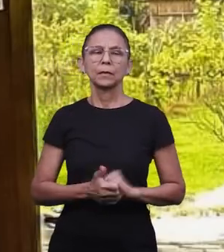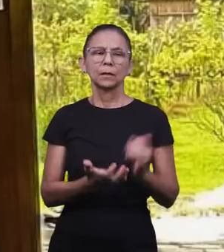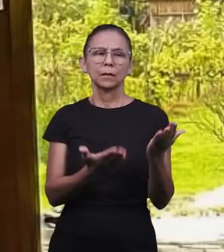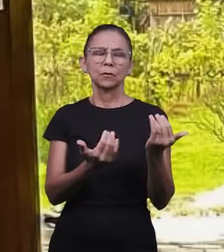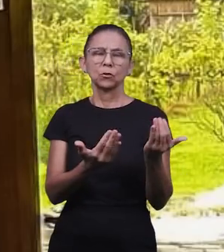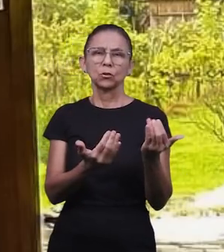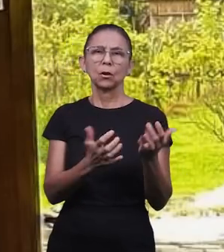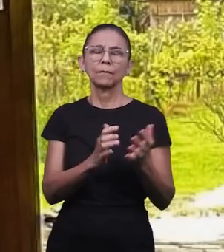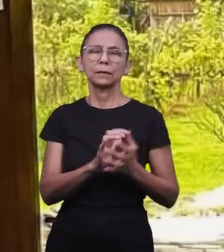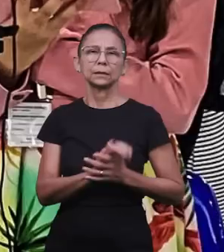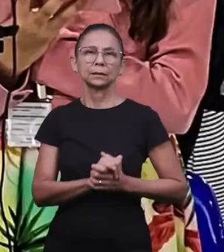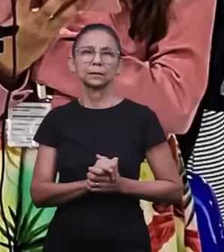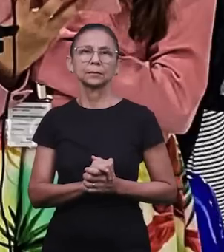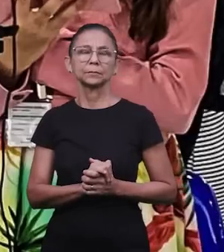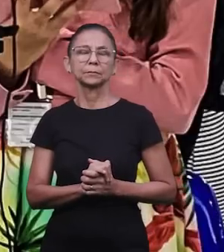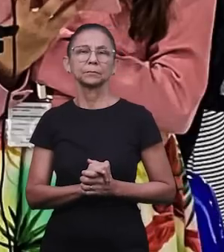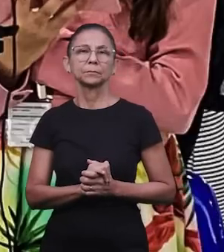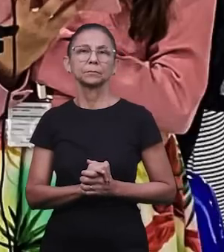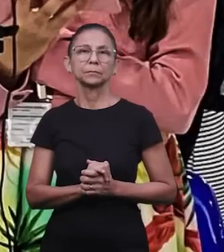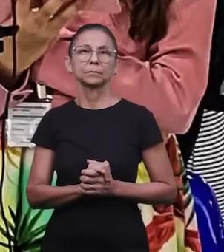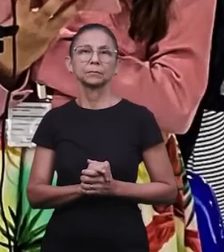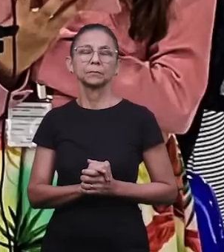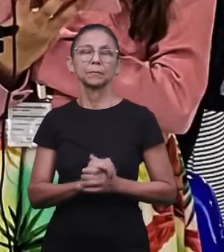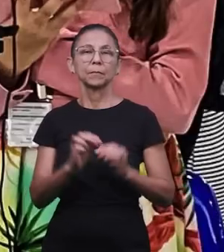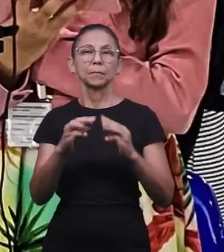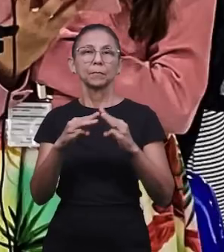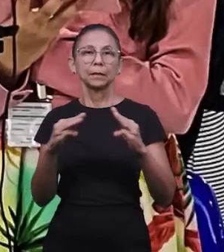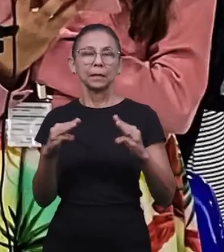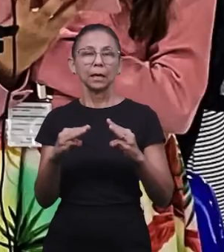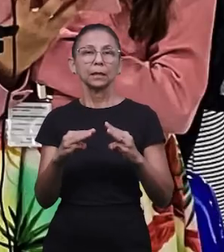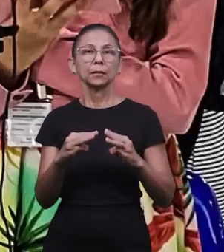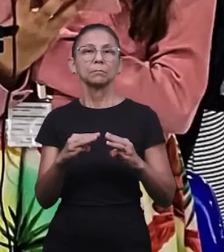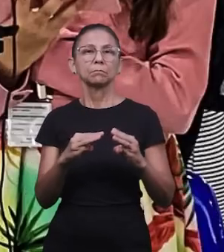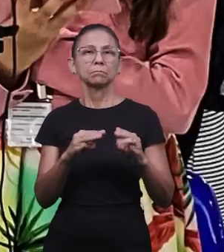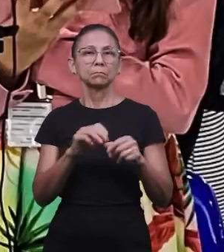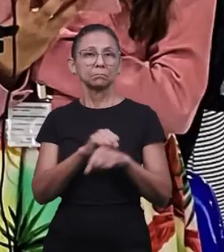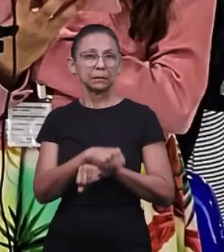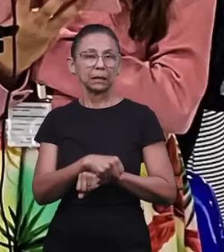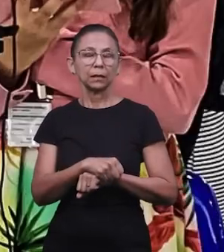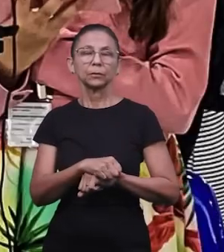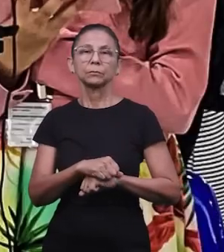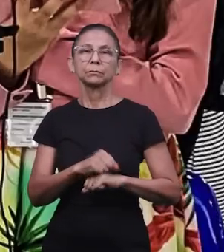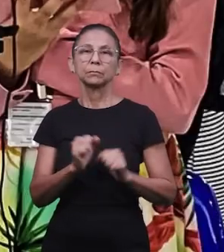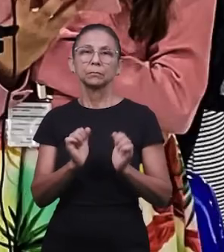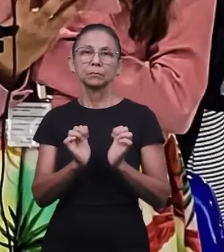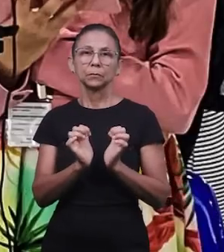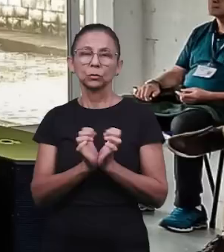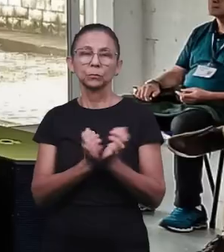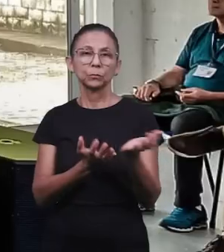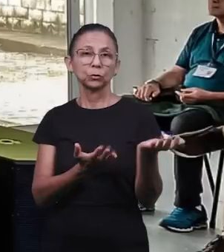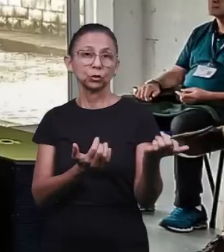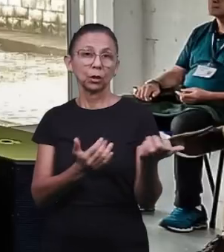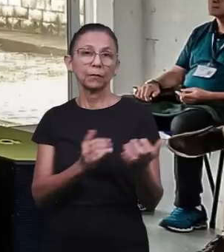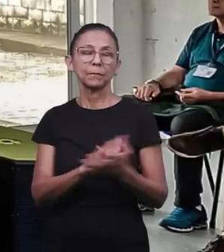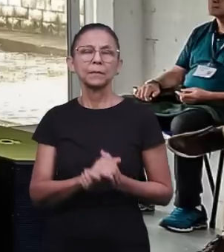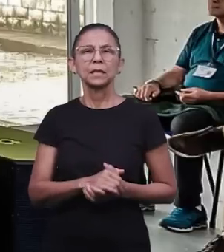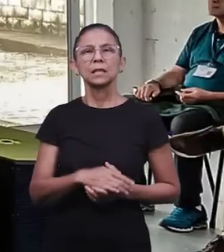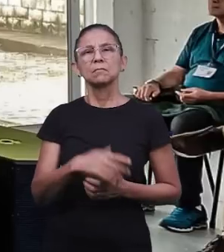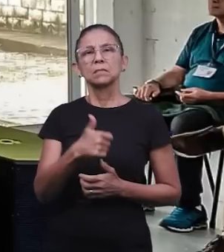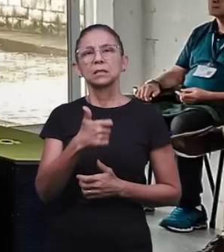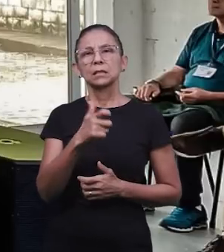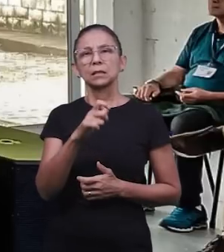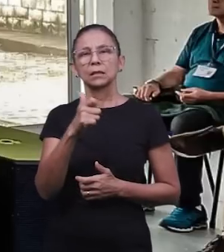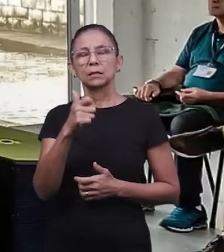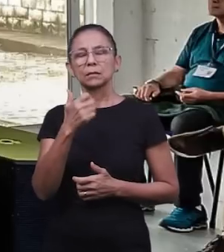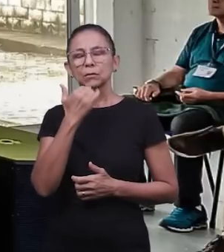da região Litoral Sul participaram do seminário de jovens no Manaim de Florianópolis. Aproximadamente